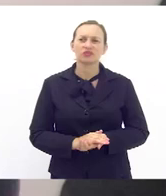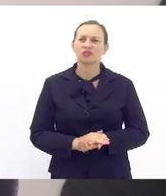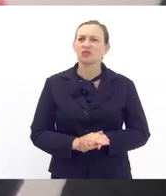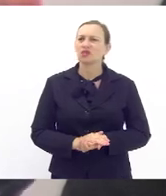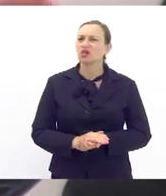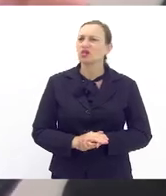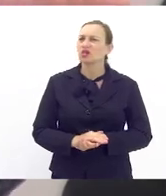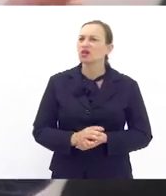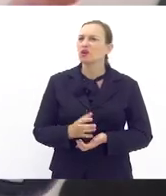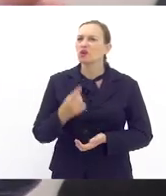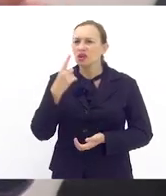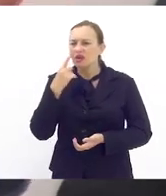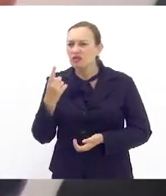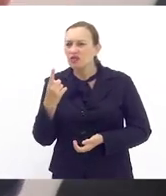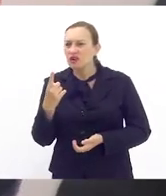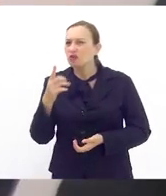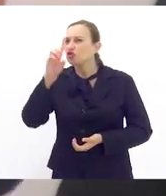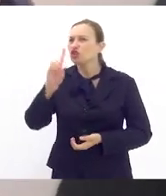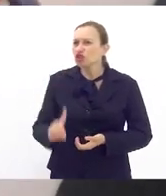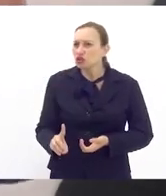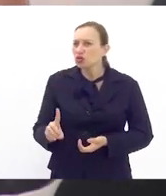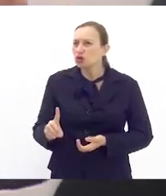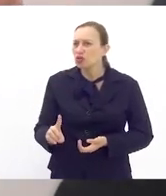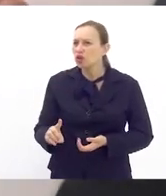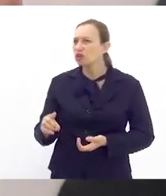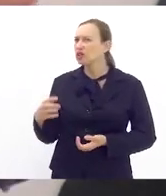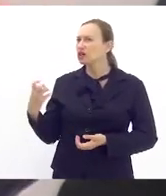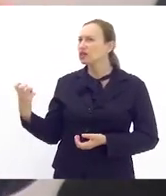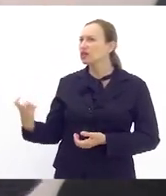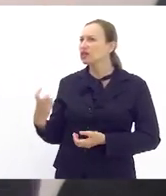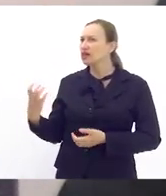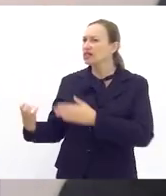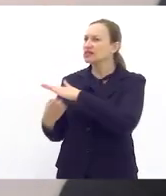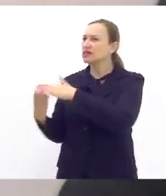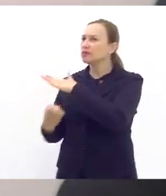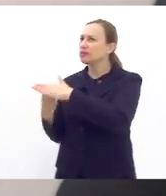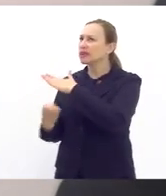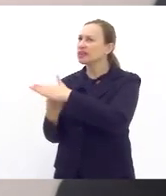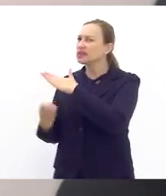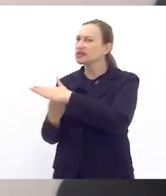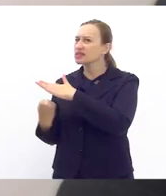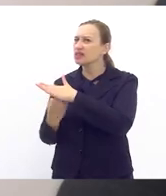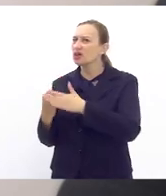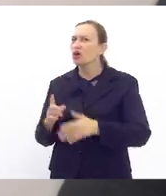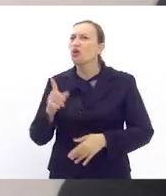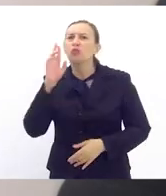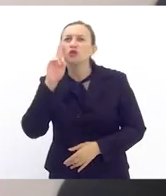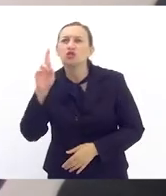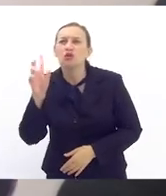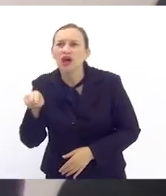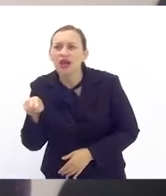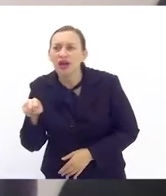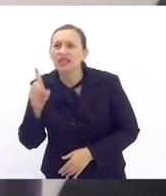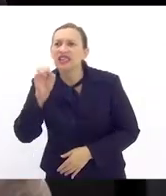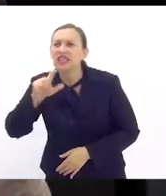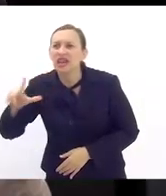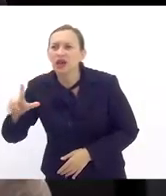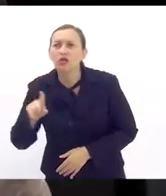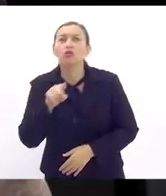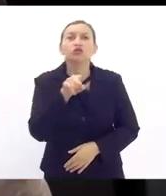identificar os diretores da Ênio e da Light a representante Daiane e da Light Daniel e